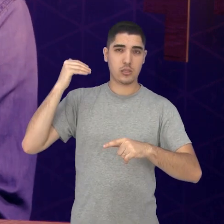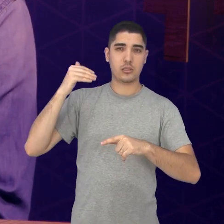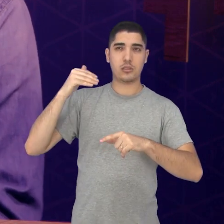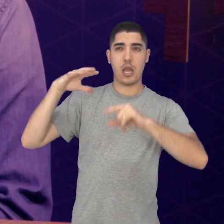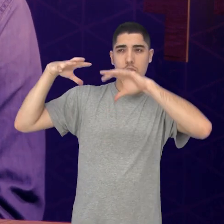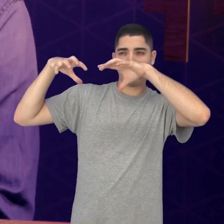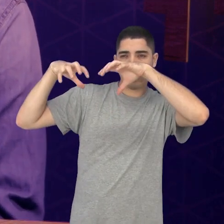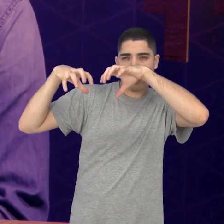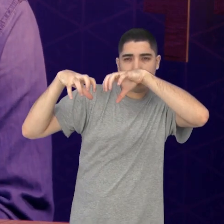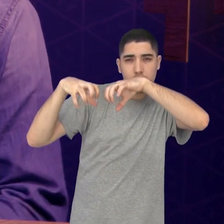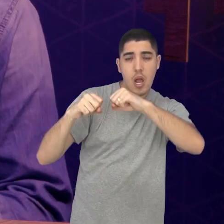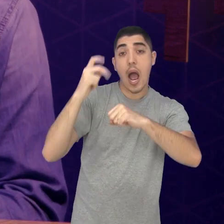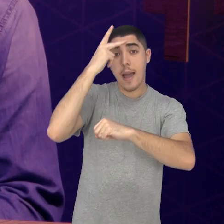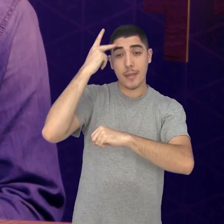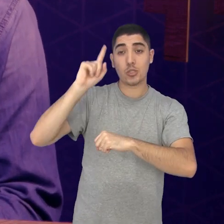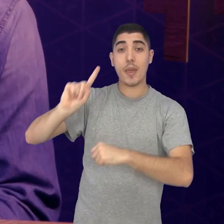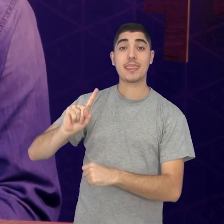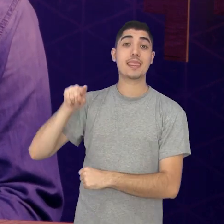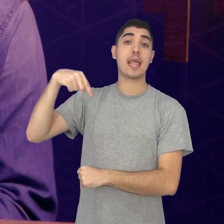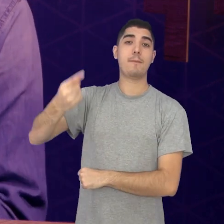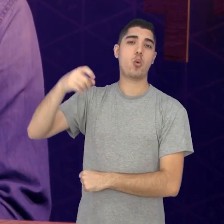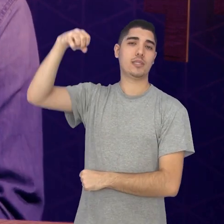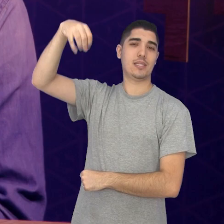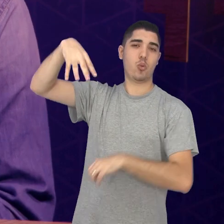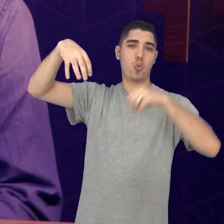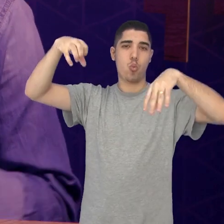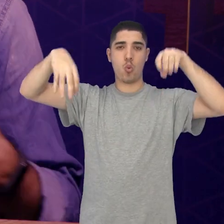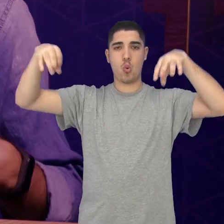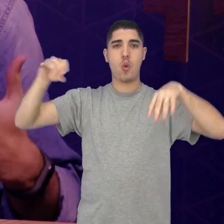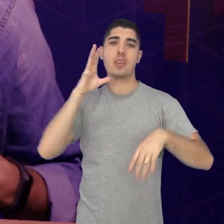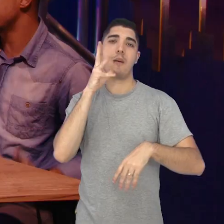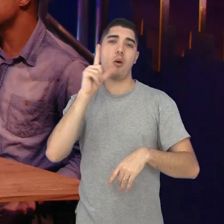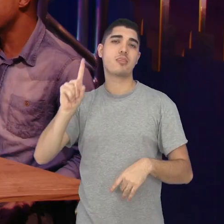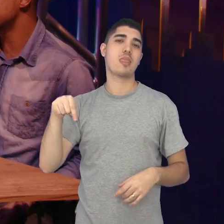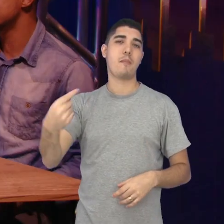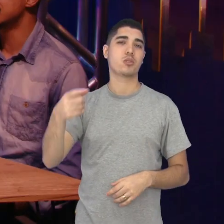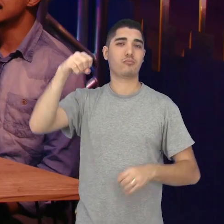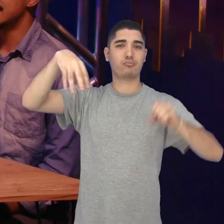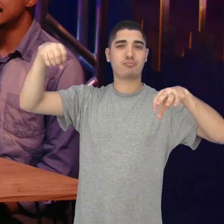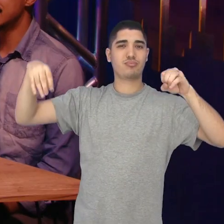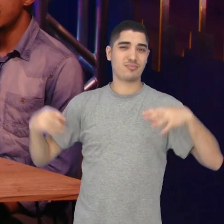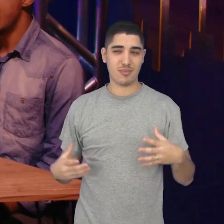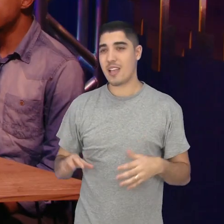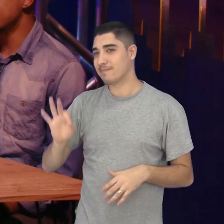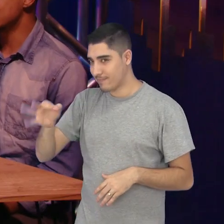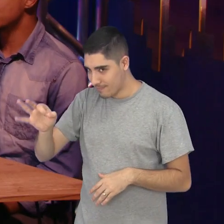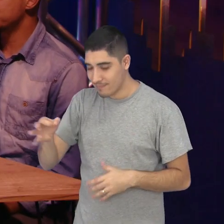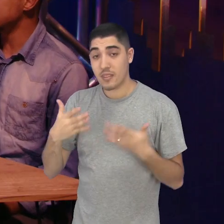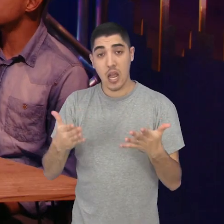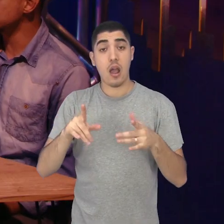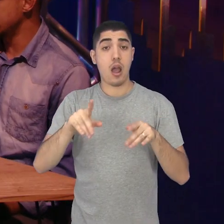escurecia, mais tarde, as pessoas ligavam as luzes mais tarde. Exatamente. Né? É